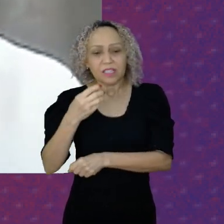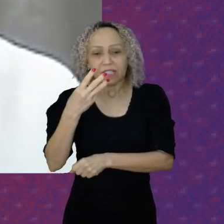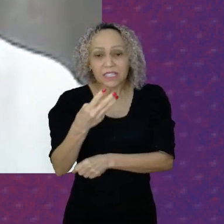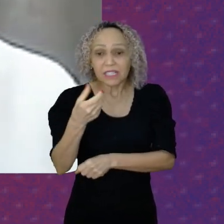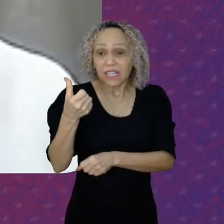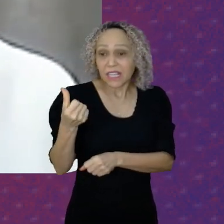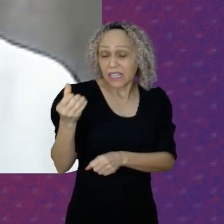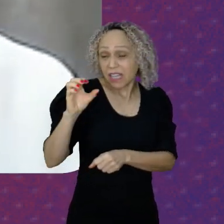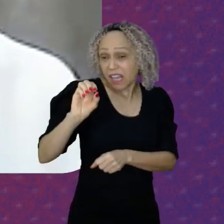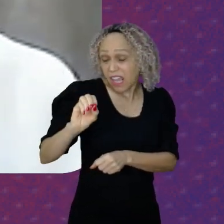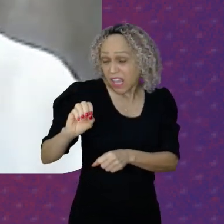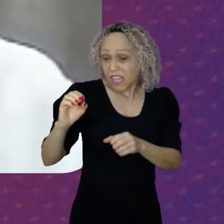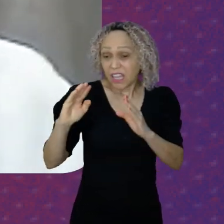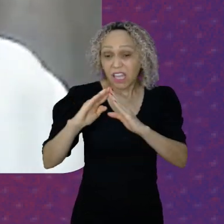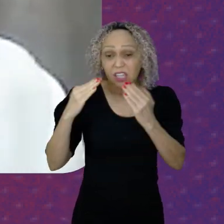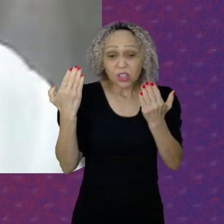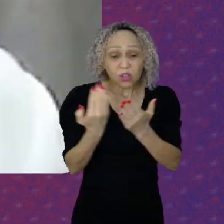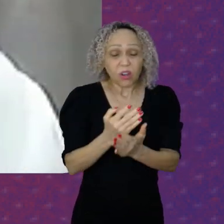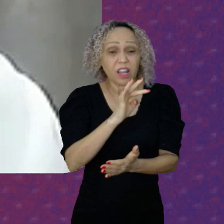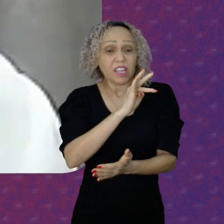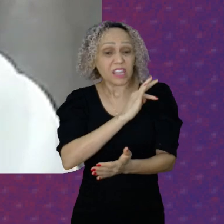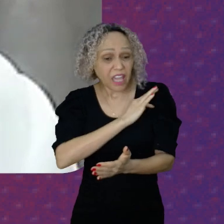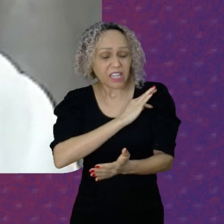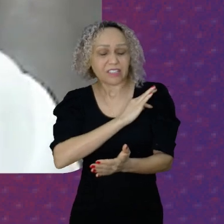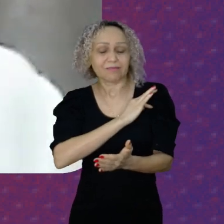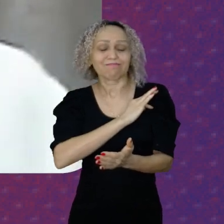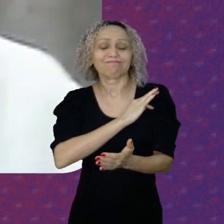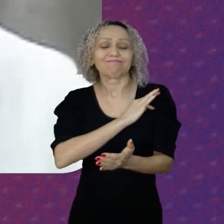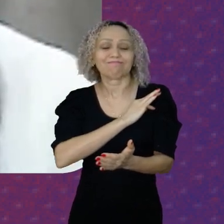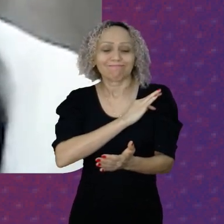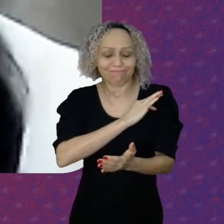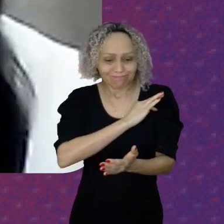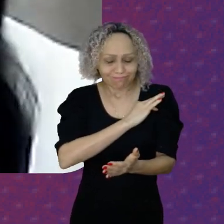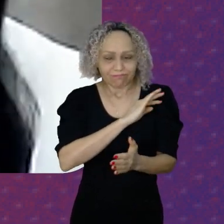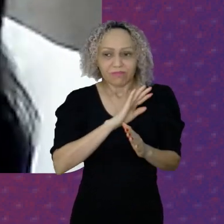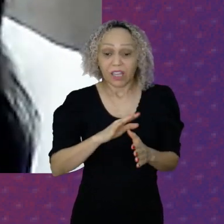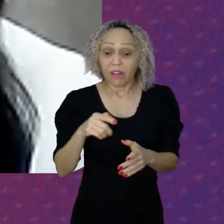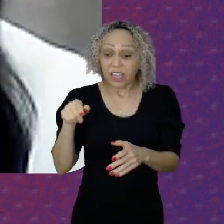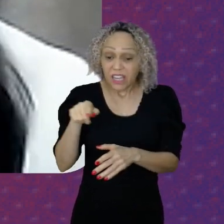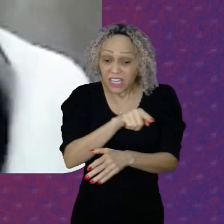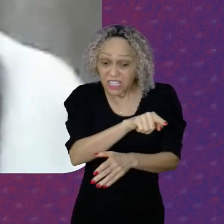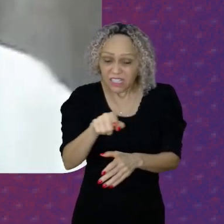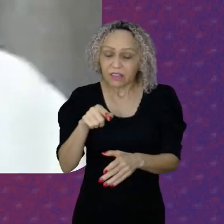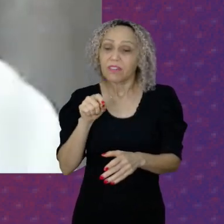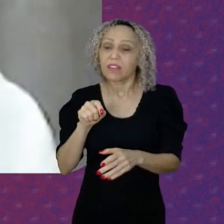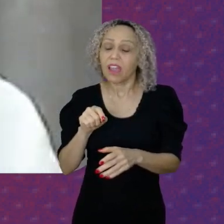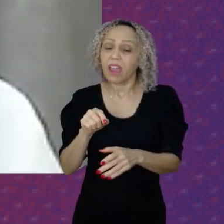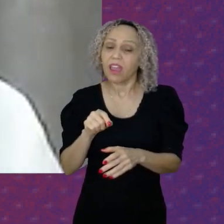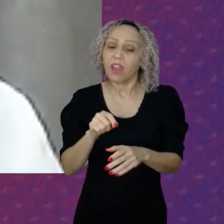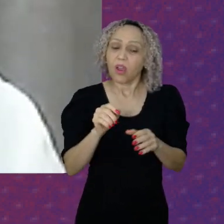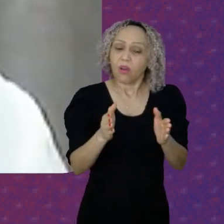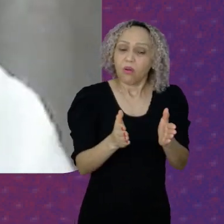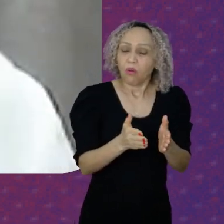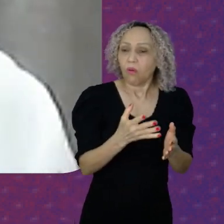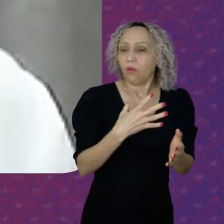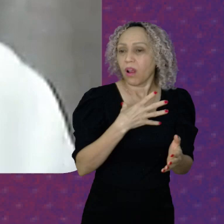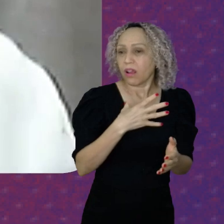tá? Instituto Federal. Então, públicos, universidades públicas e institutos federais